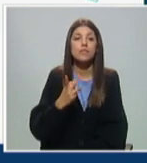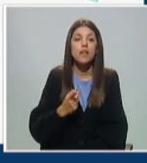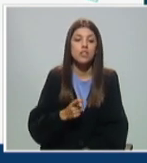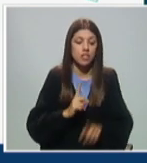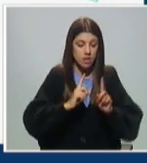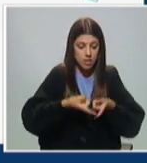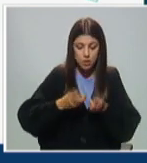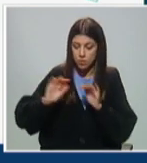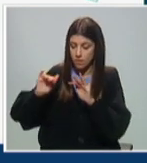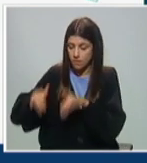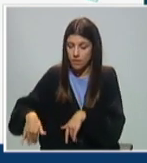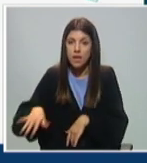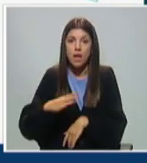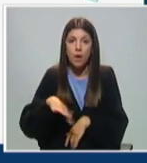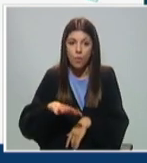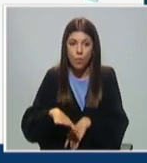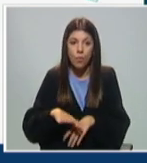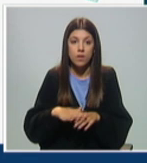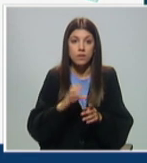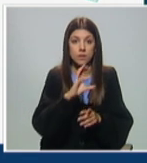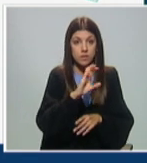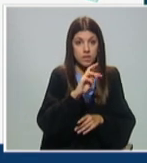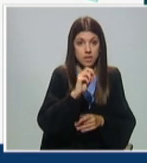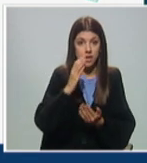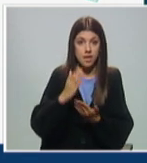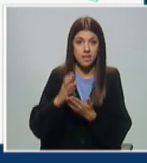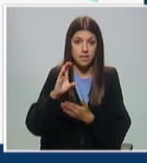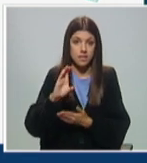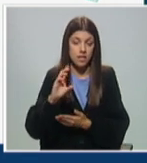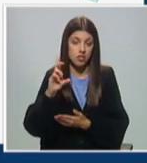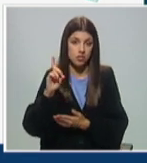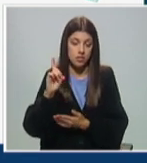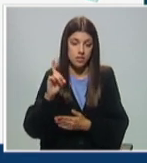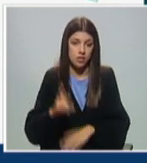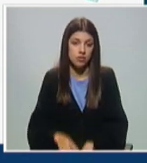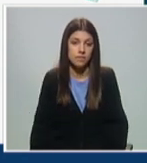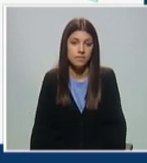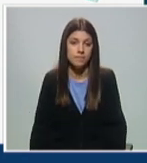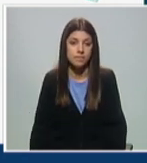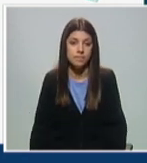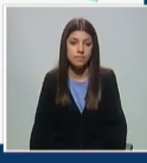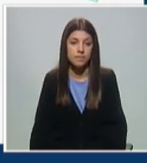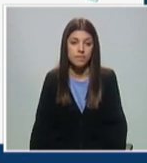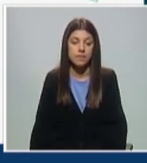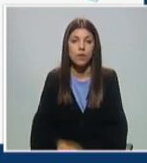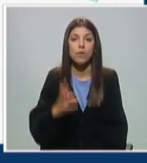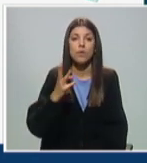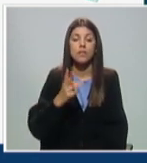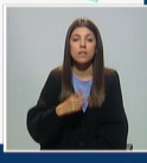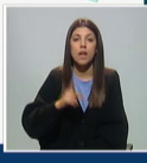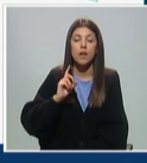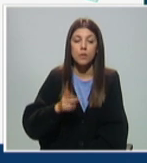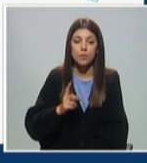vou selecionar os alunos de C3 a C16. E o que é que nós queremos contar?